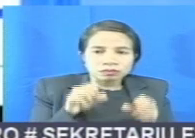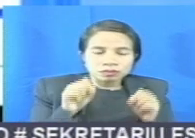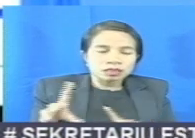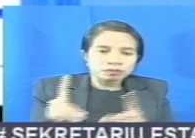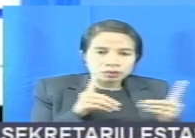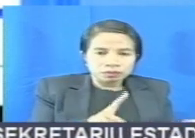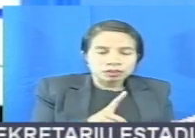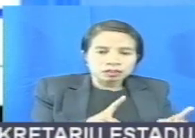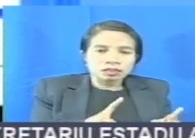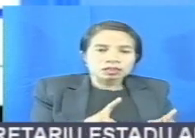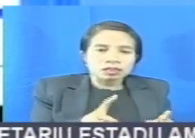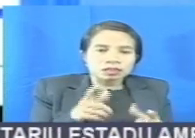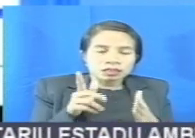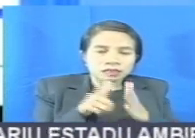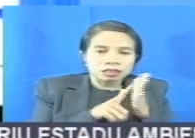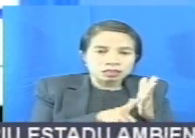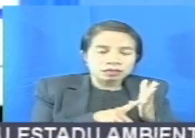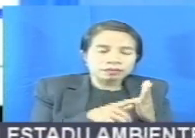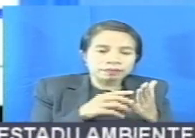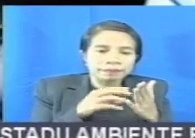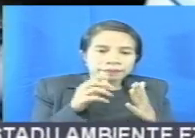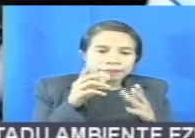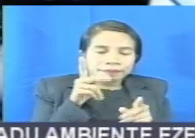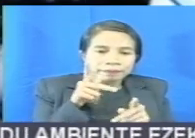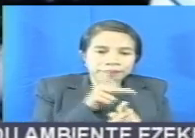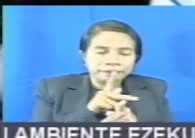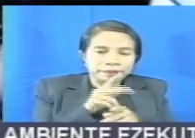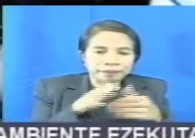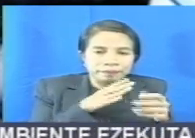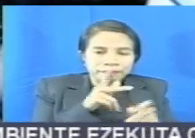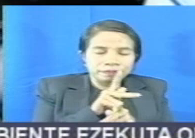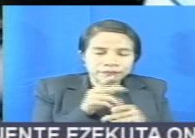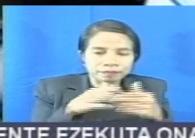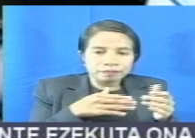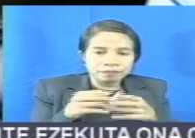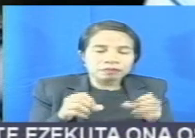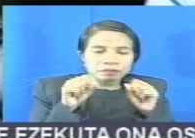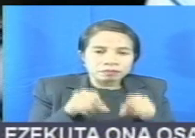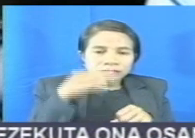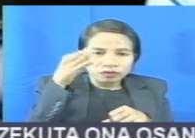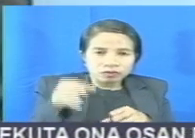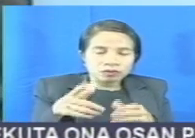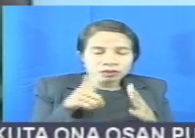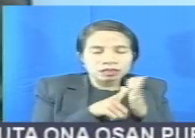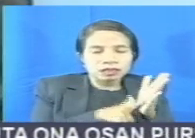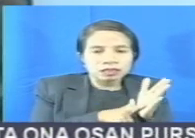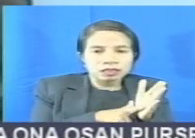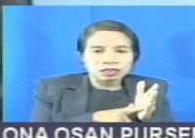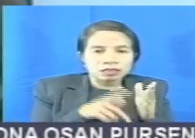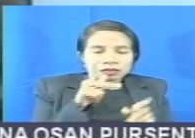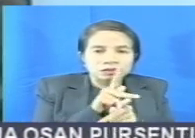implementa a lei proteção civil, né, Bawin. Sim, e a política, Bawin, vai ter que catar com a lei proteção civil, mesmo